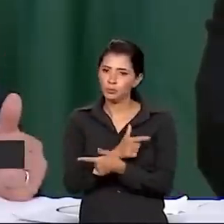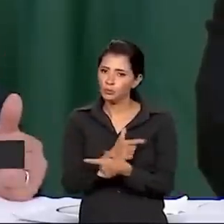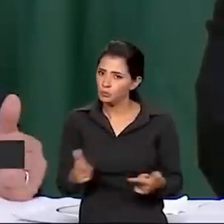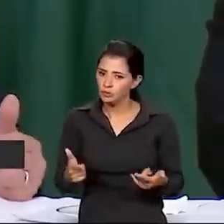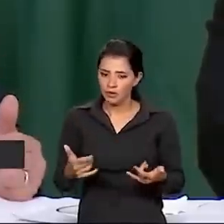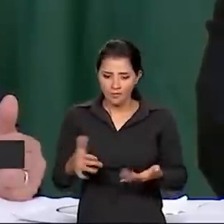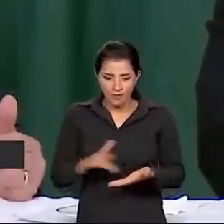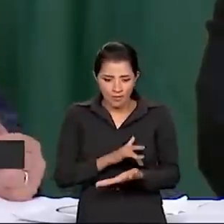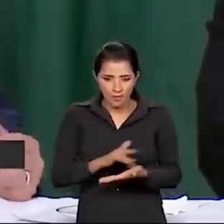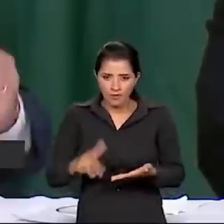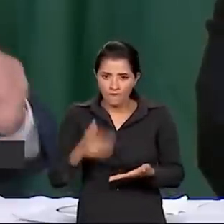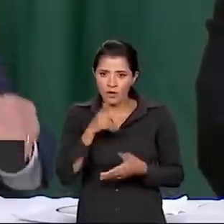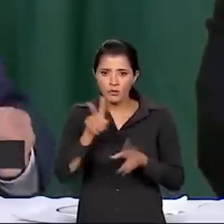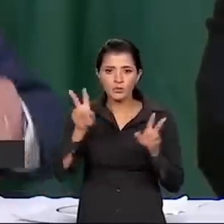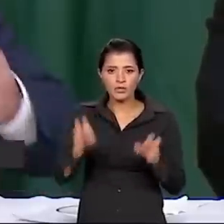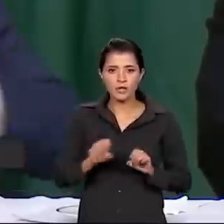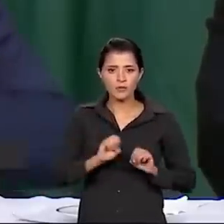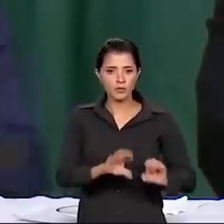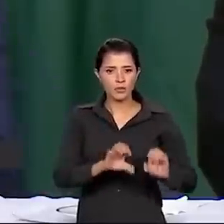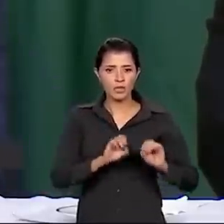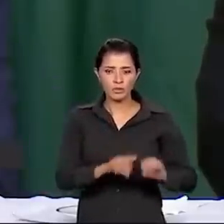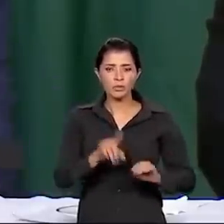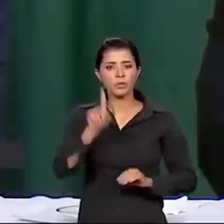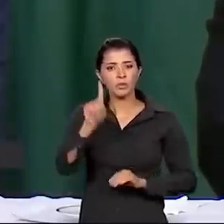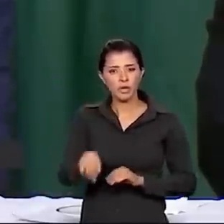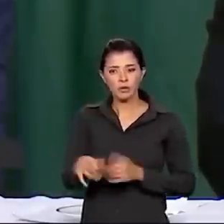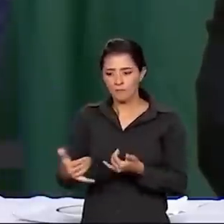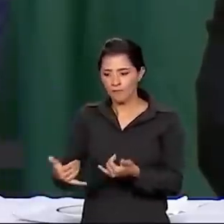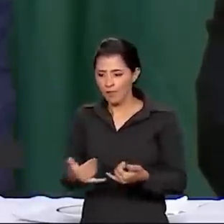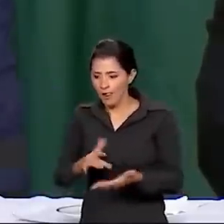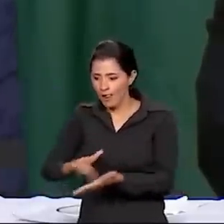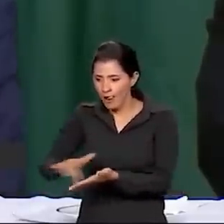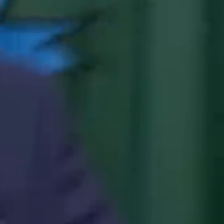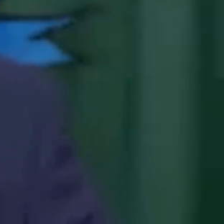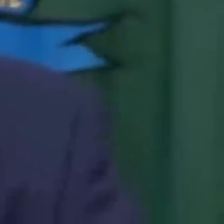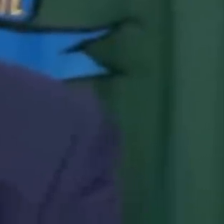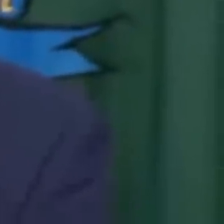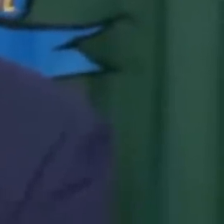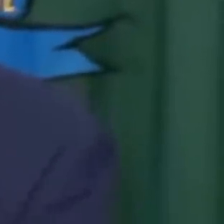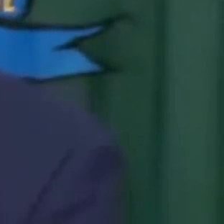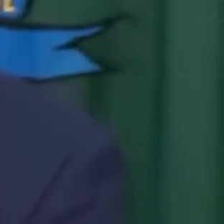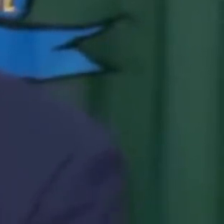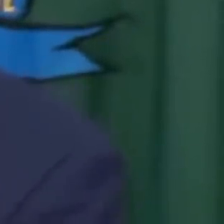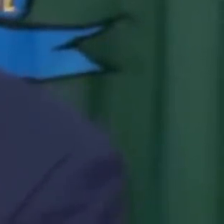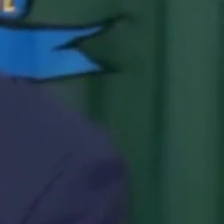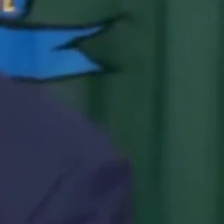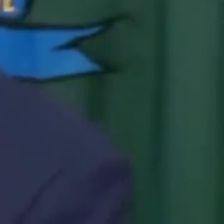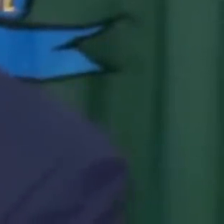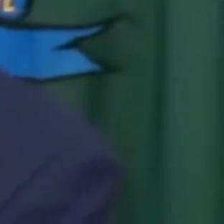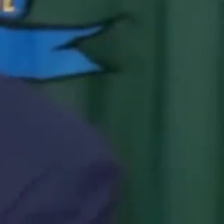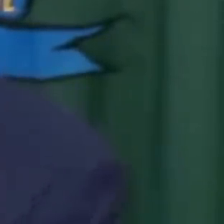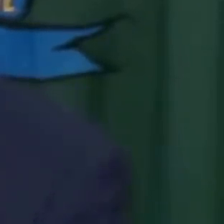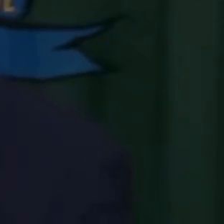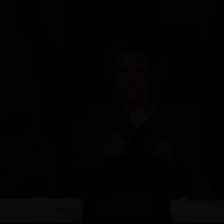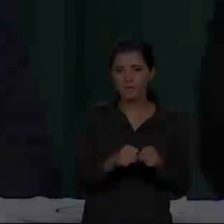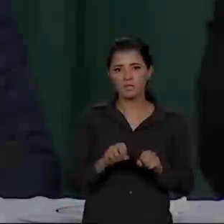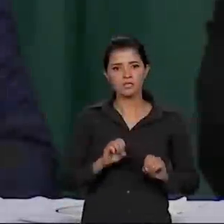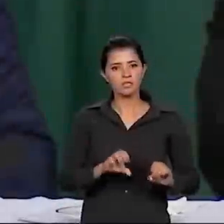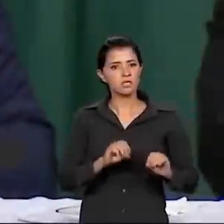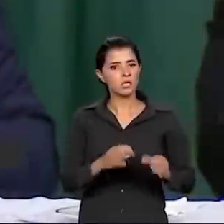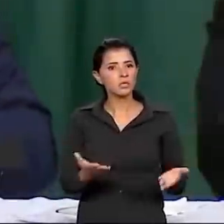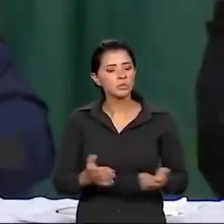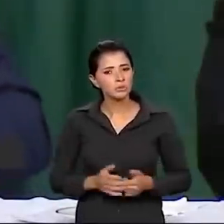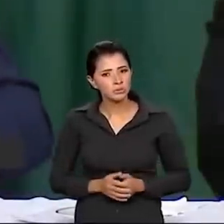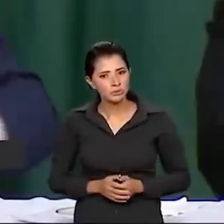falando de educação. É game ensinando a molecada a matar. Game ensinando a molecada a matar. E